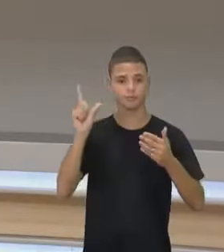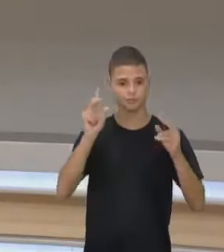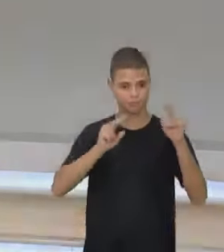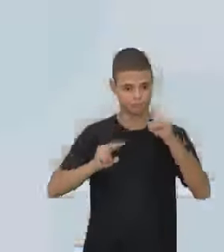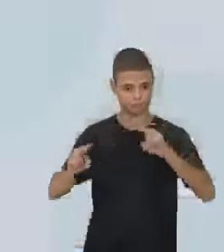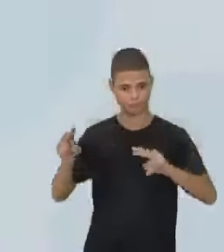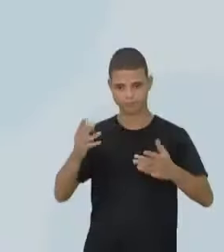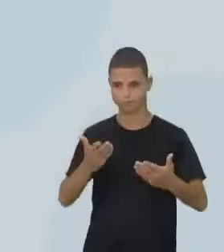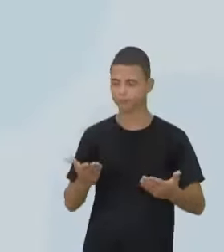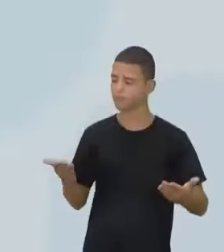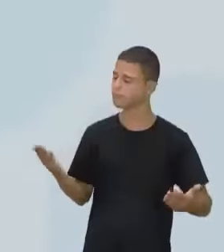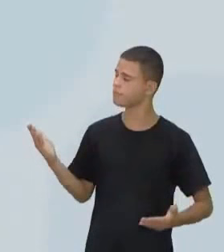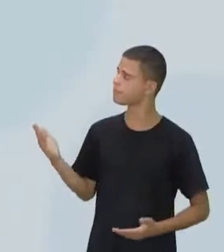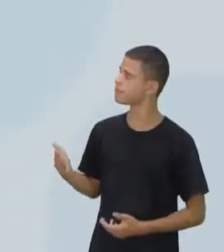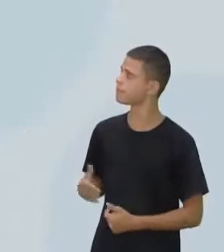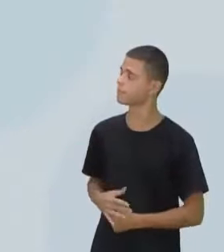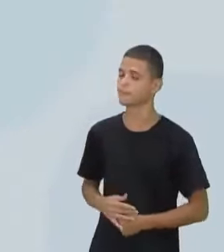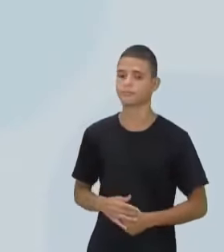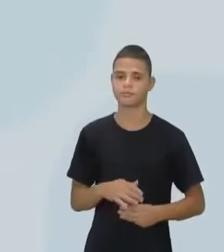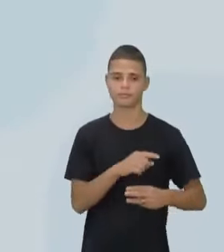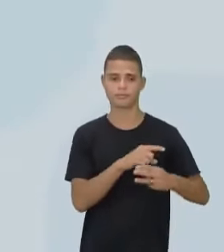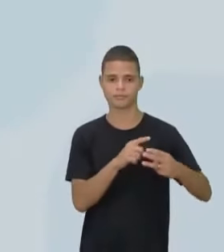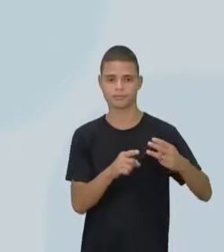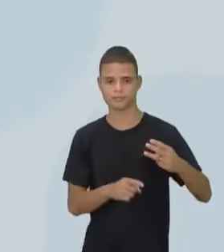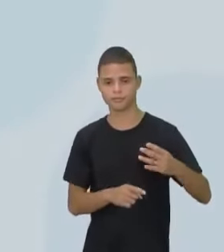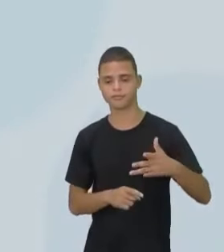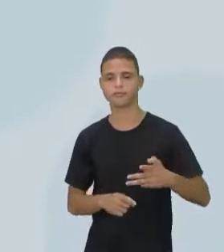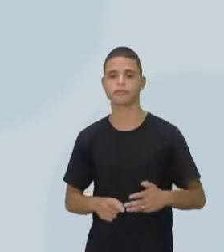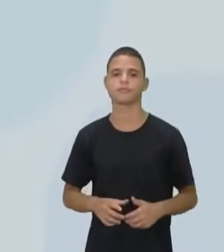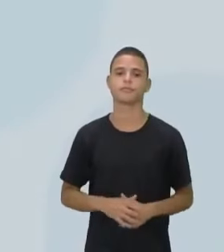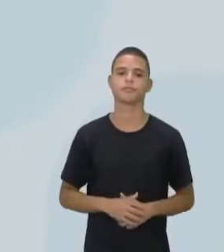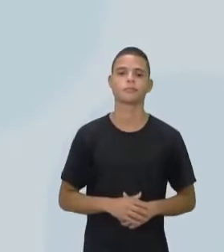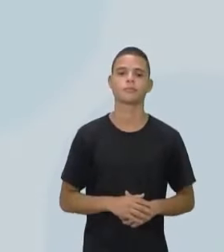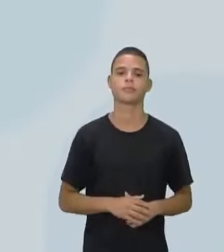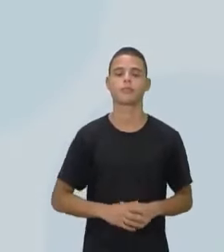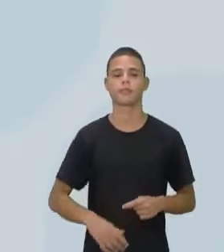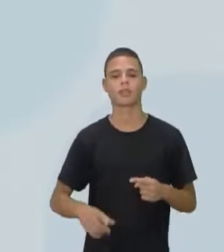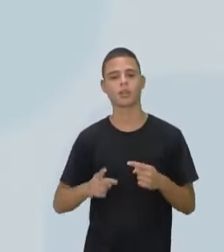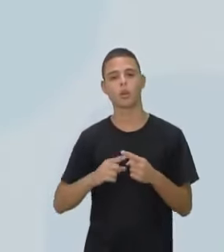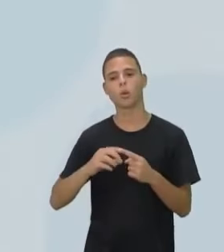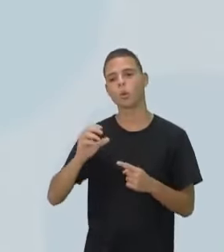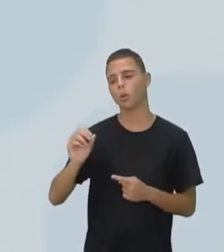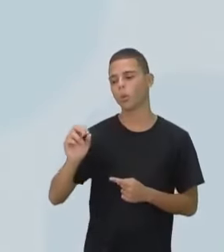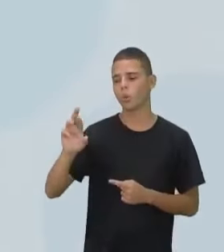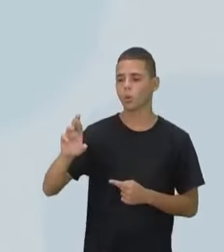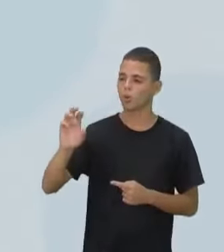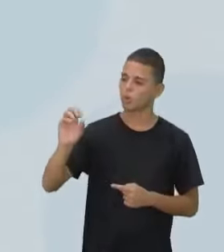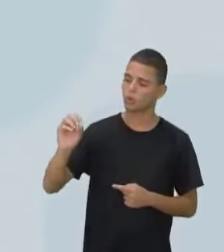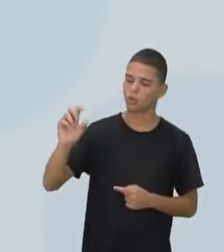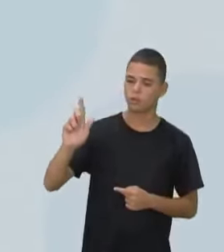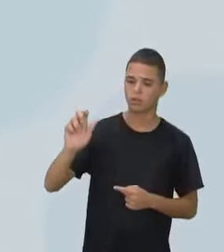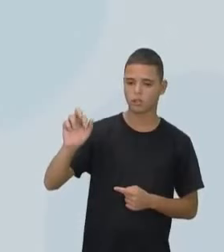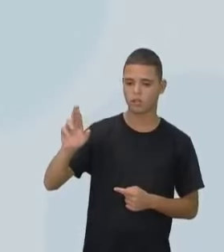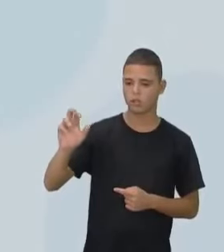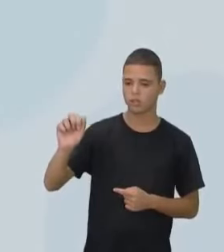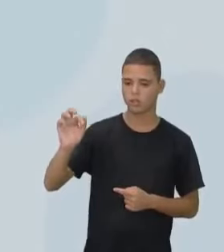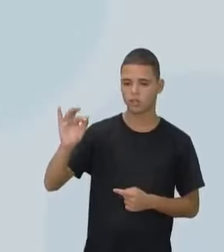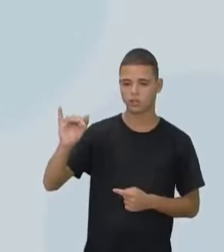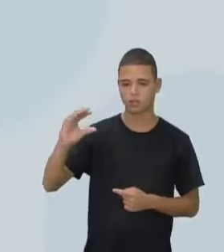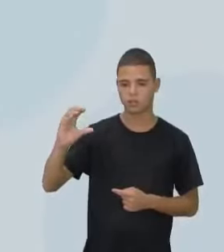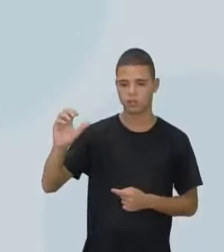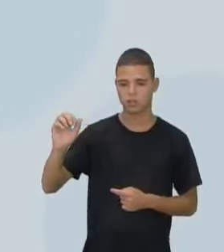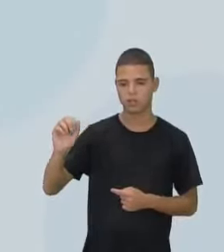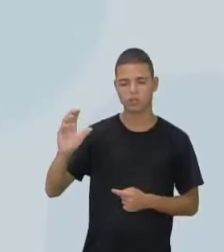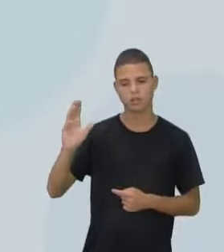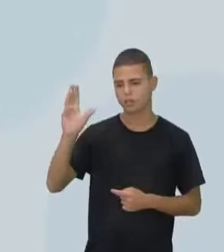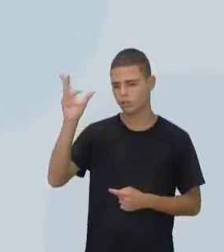3 tipos, frontal, orográfica e convectiva, né? A orográfica, a chuva de relevo, é aquela que acontece na nossa